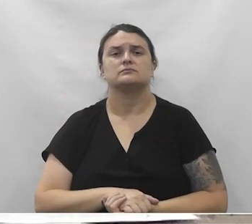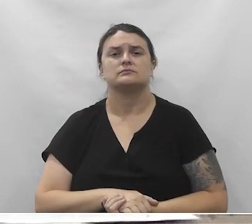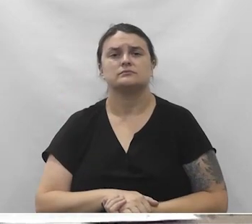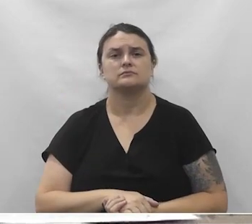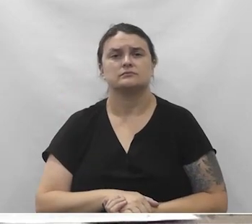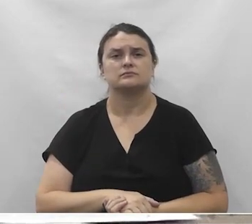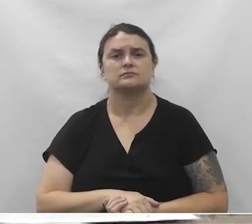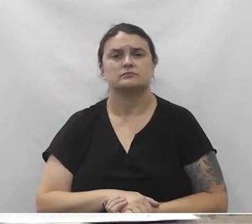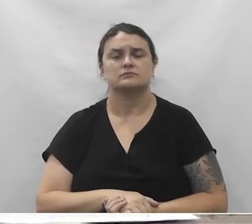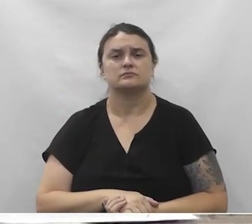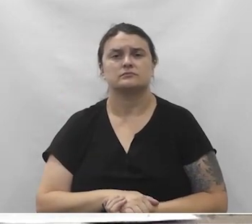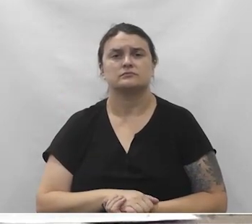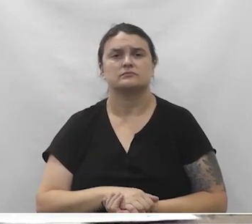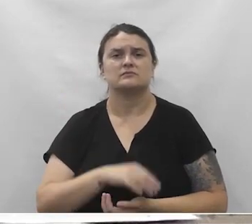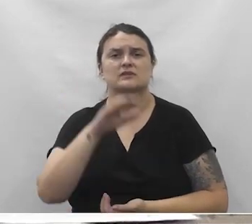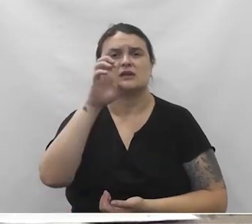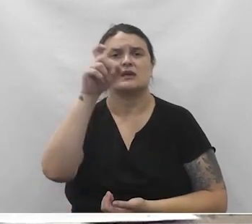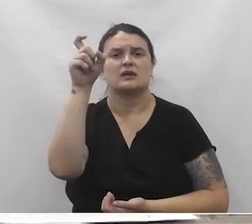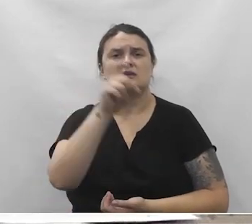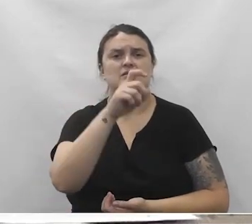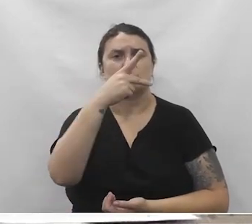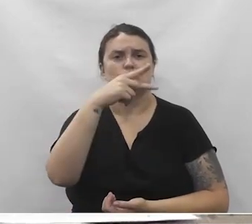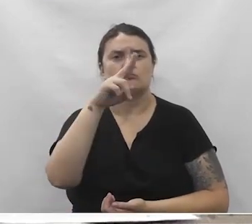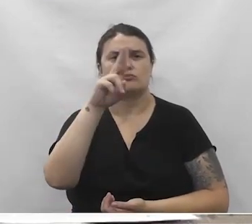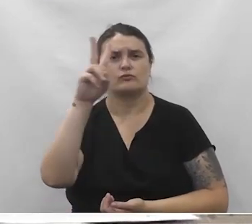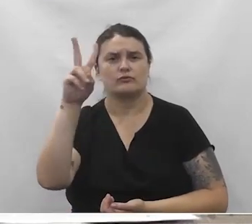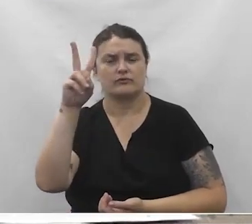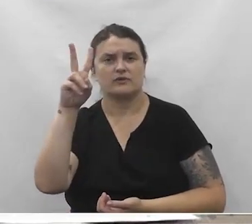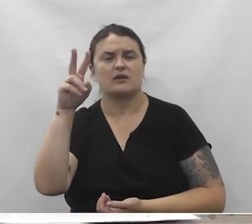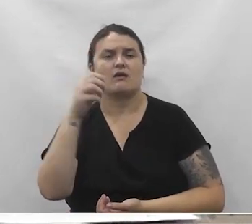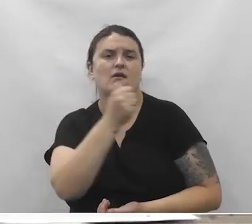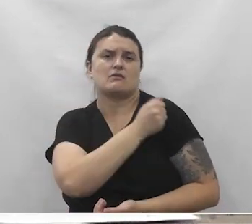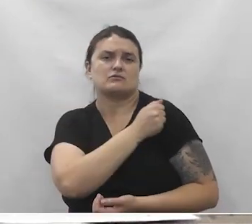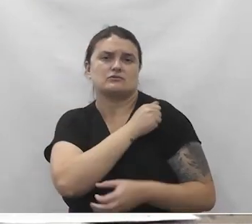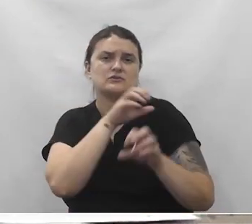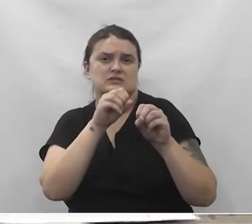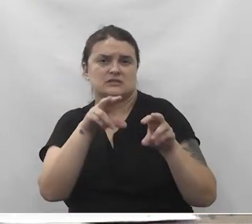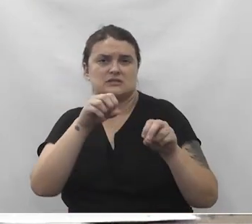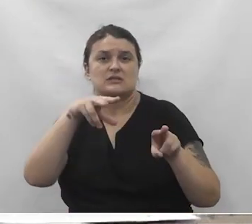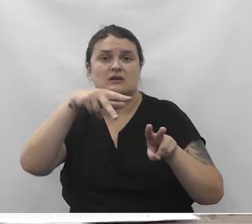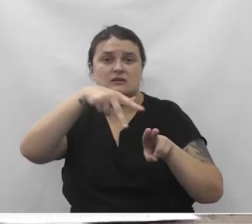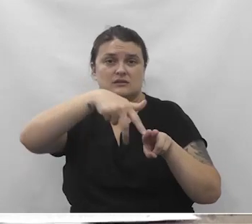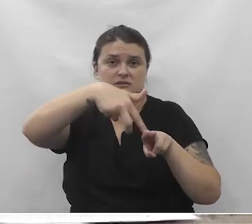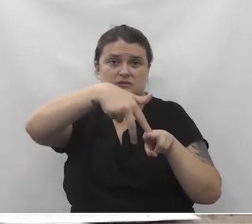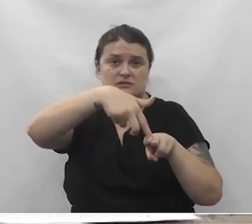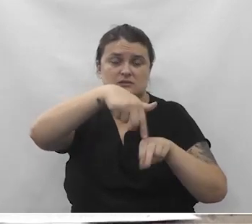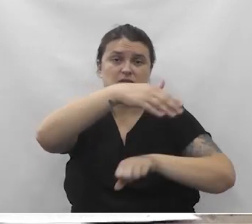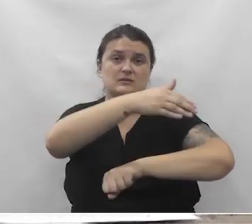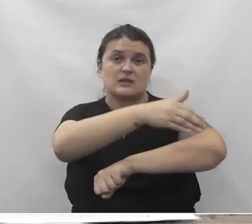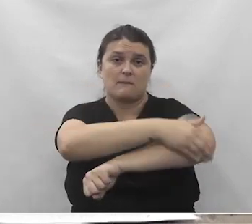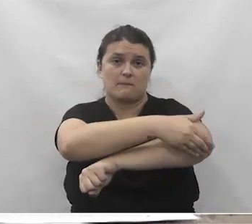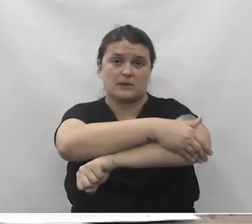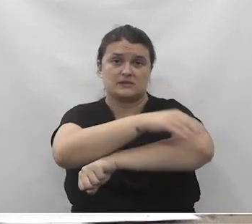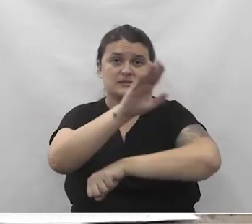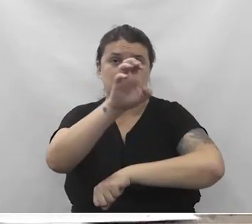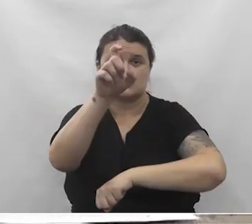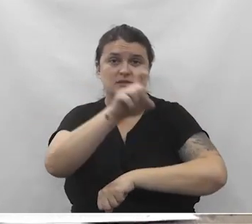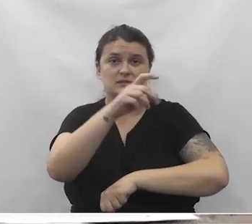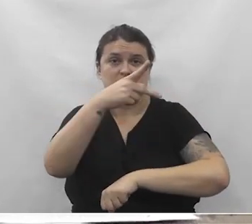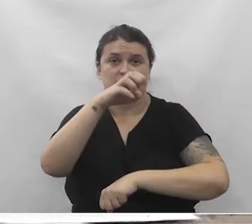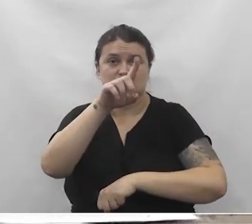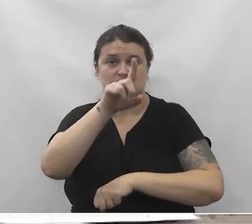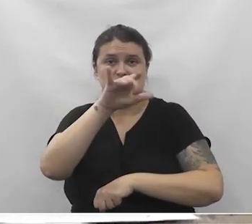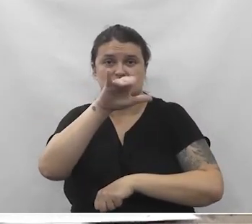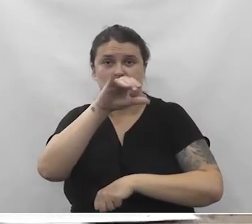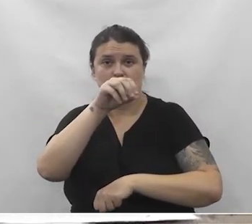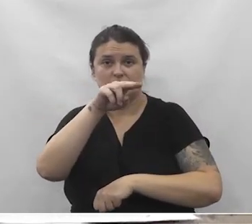cidade ou espv né uma gurizada que tá dando umas aulas de skate gratuita ali na praça do expedicionário